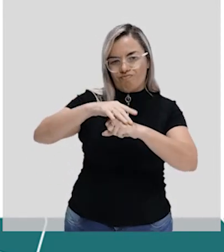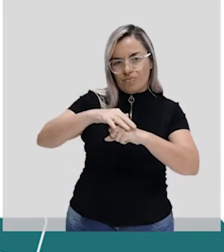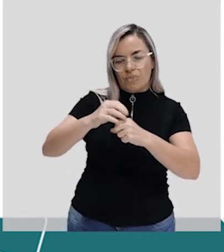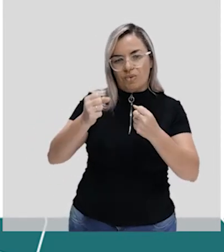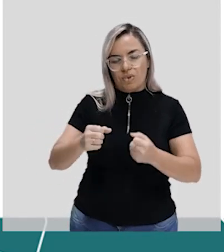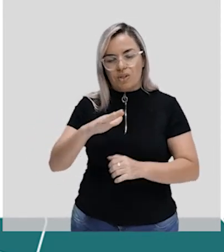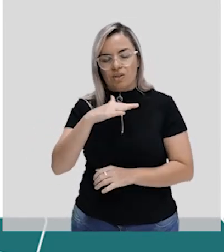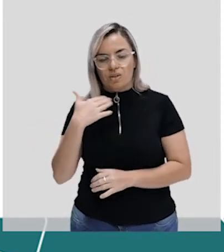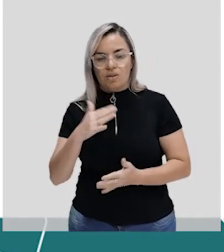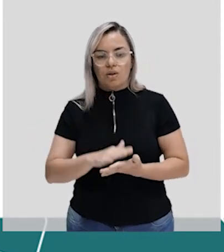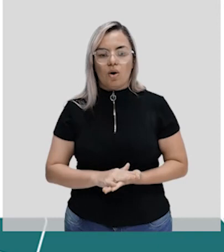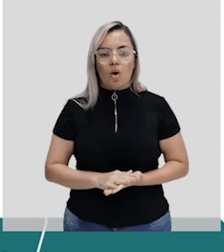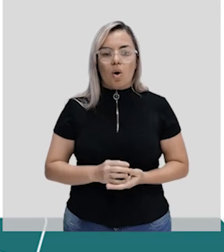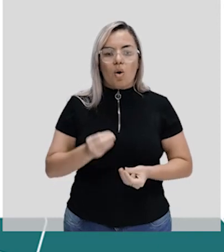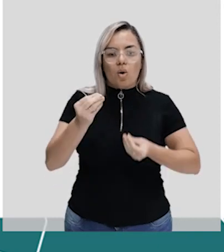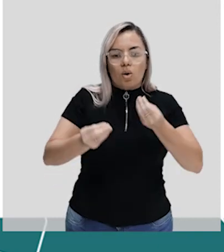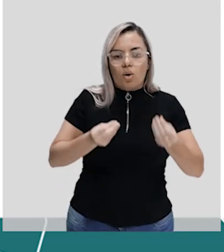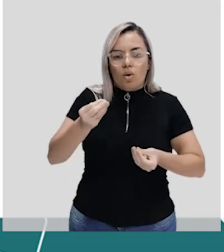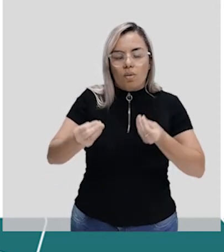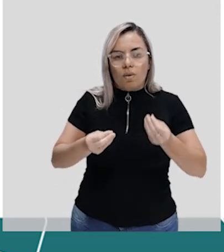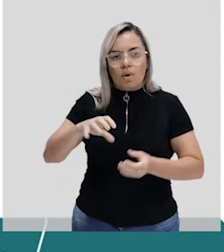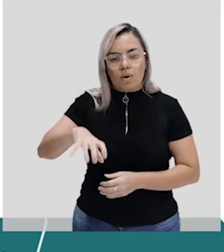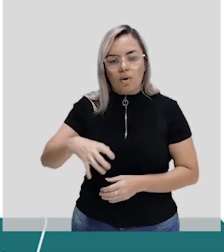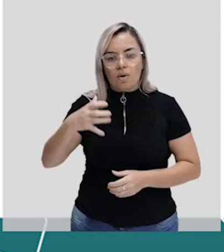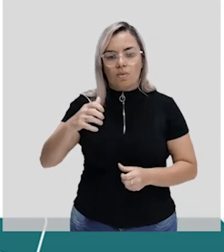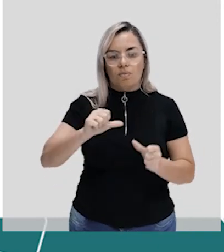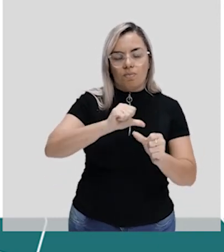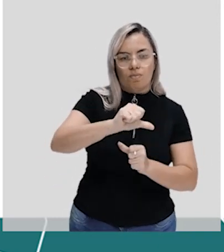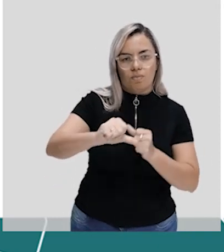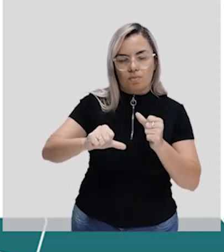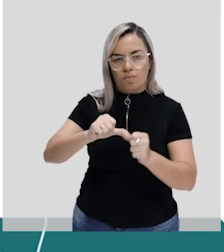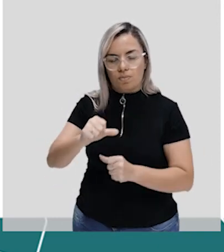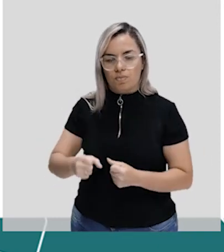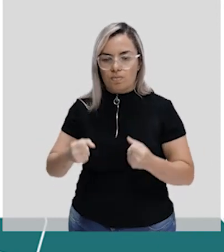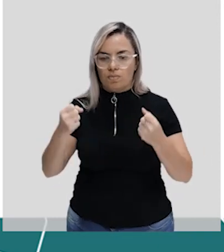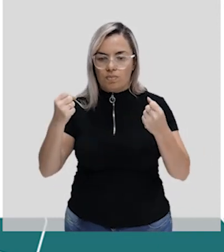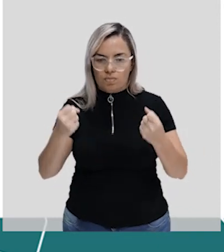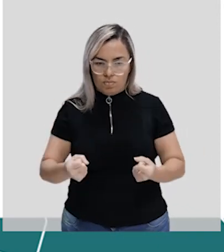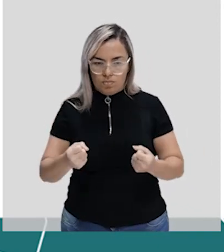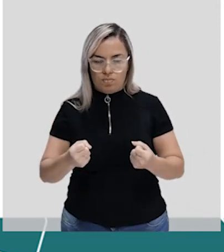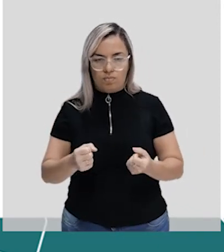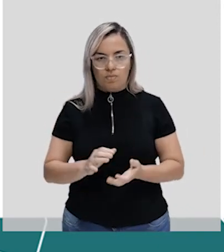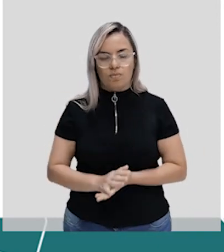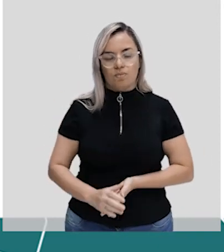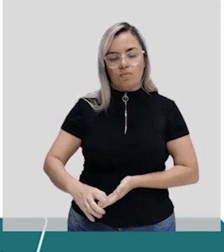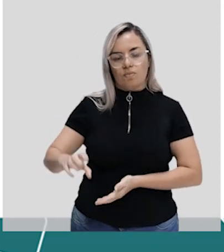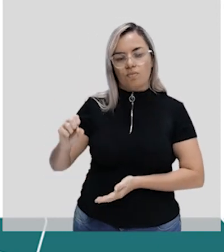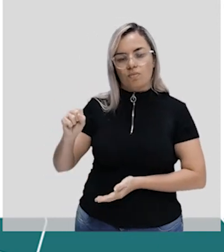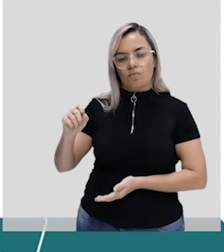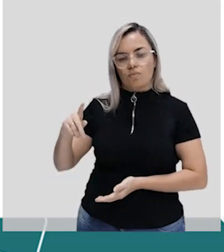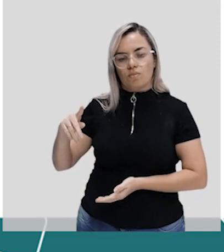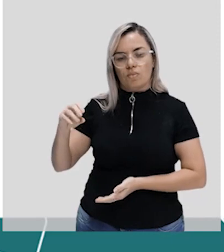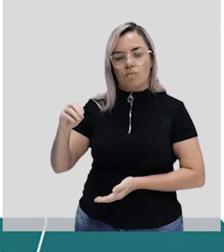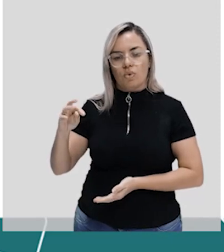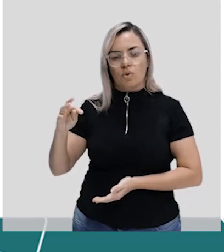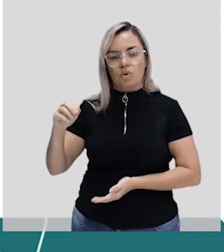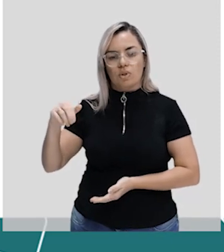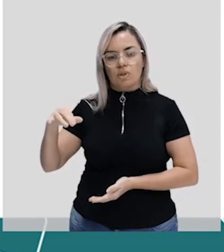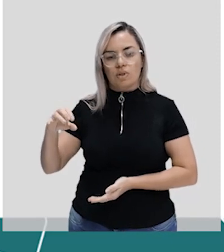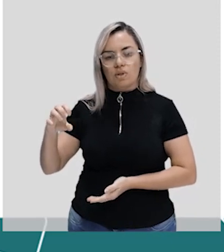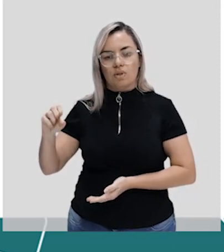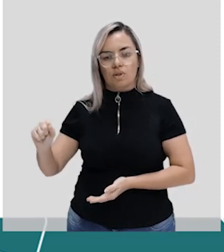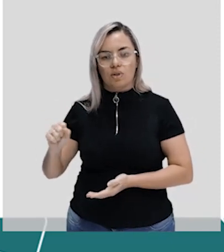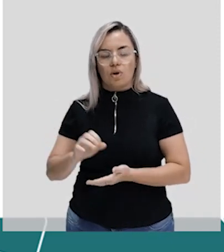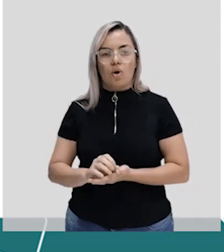ocorrem essas mutações? Ela pode acontecer, pessoal, de forma espontânea ou de forma induzida,